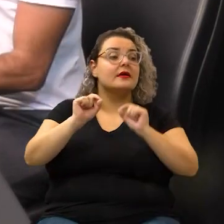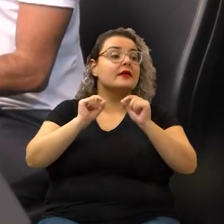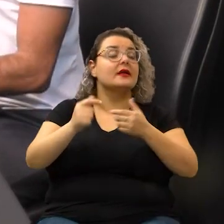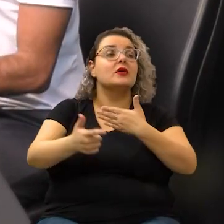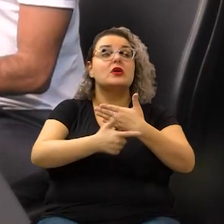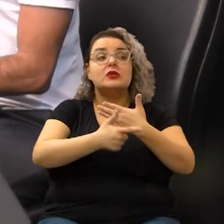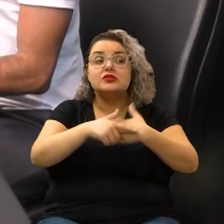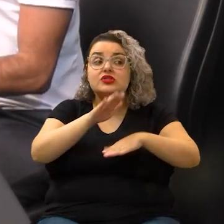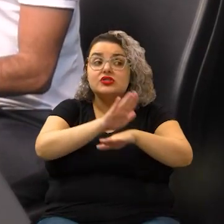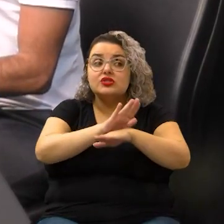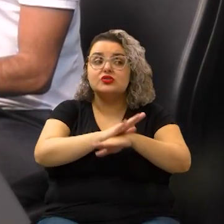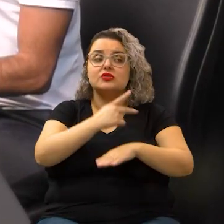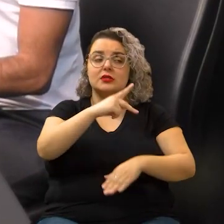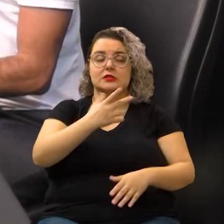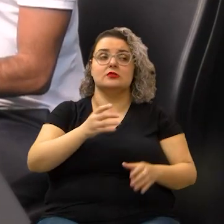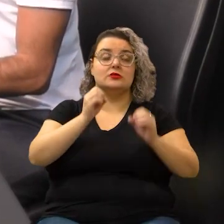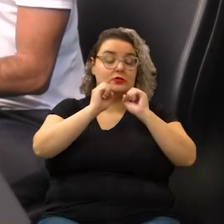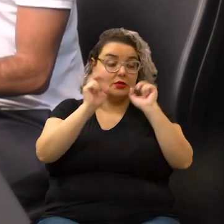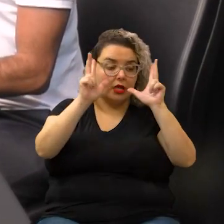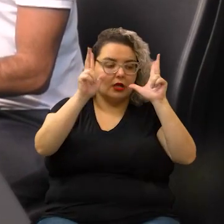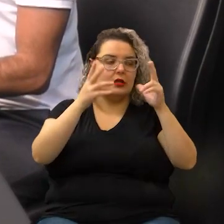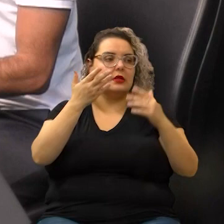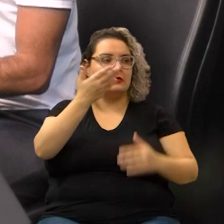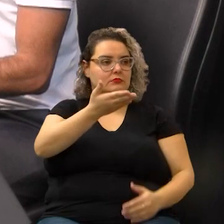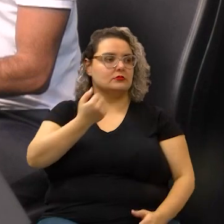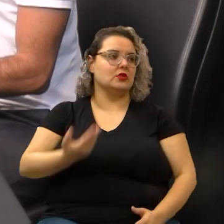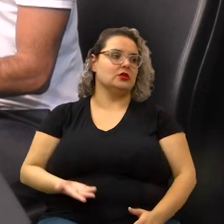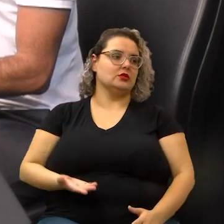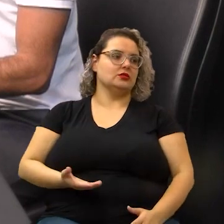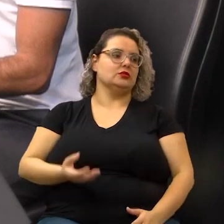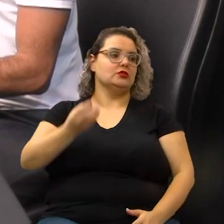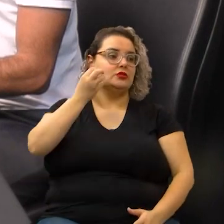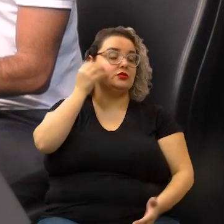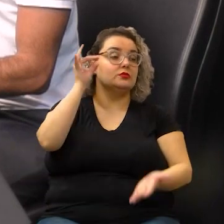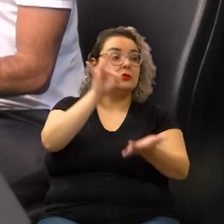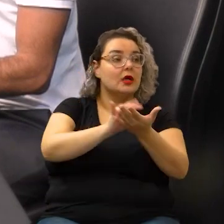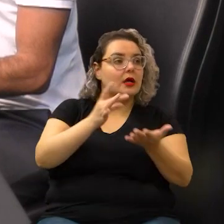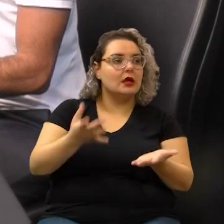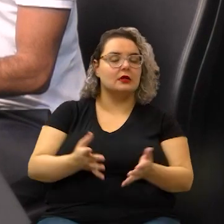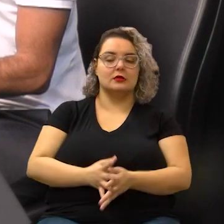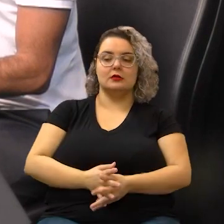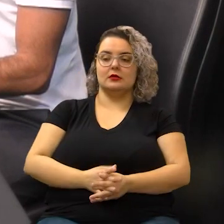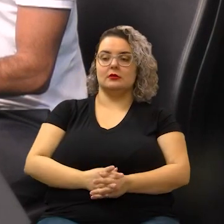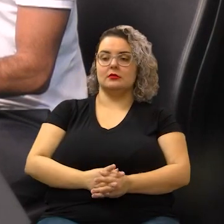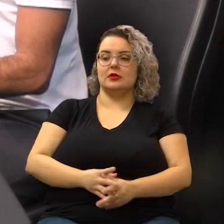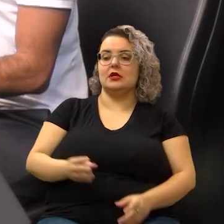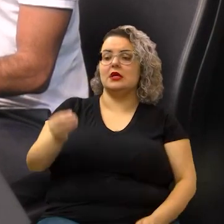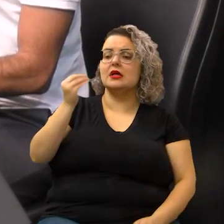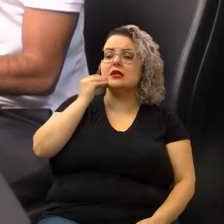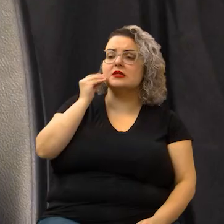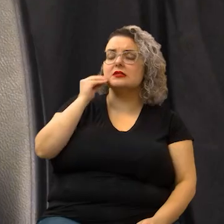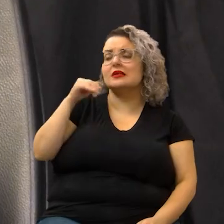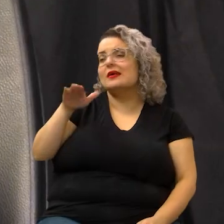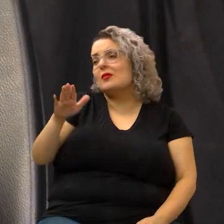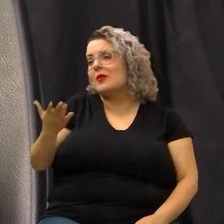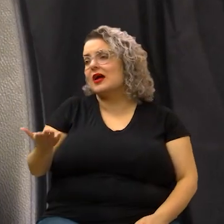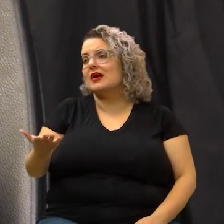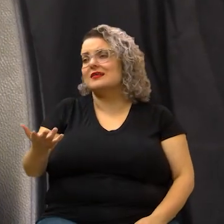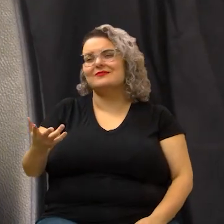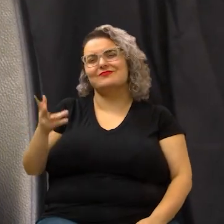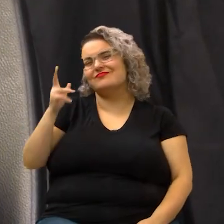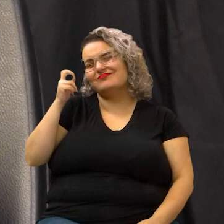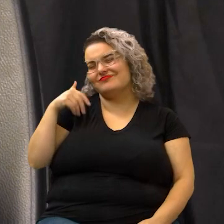Quem que fez esse papel naquele momento de trazer o Igor para a realidade? Eles tentavam,